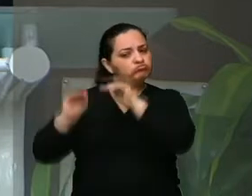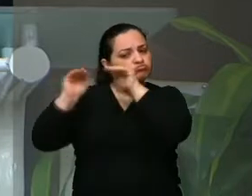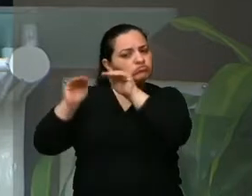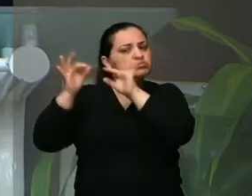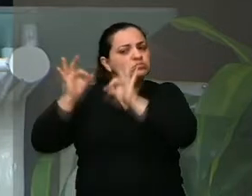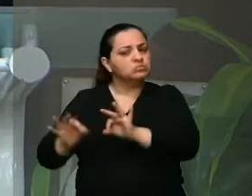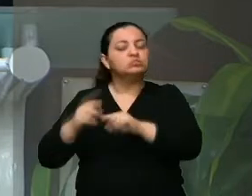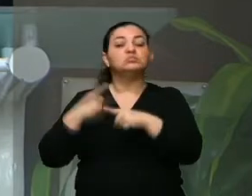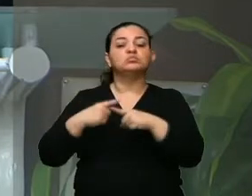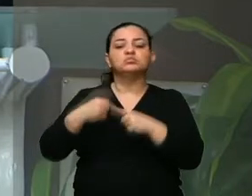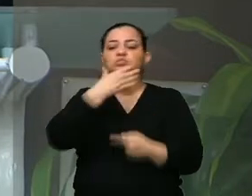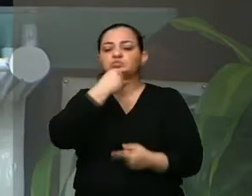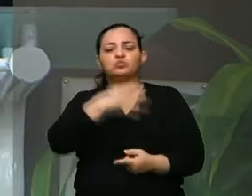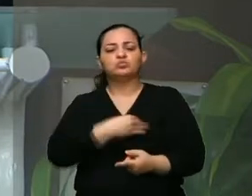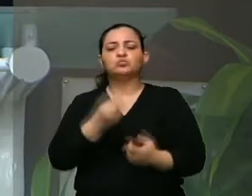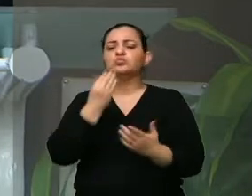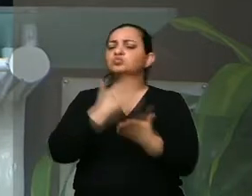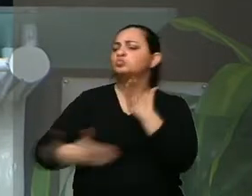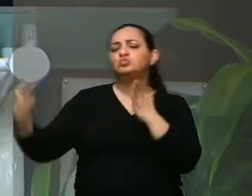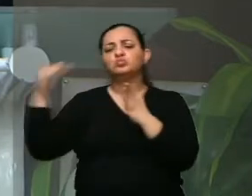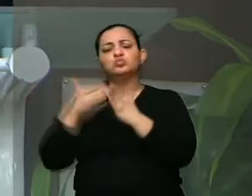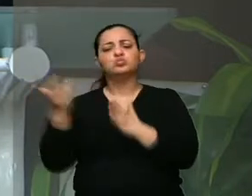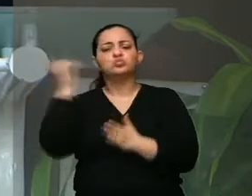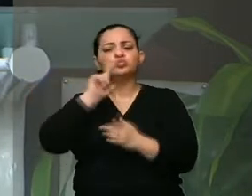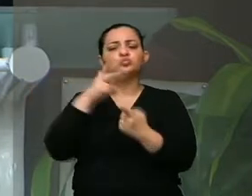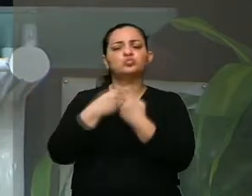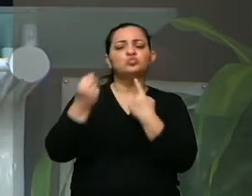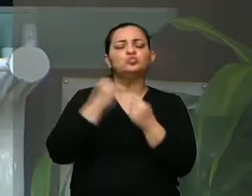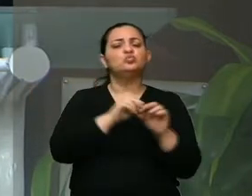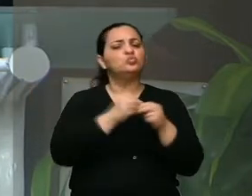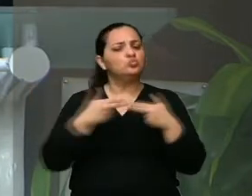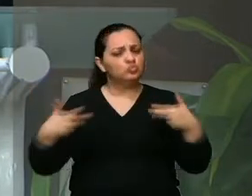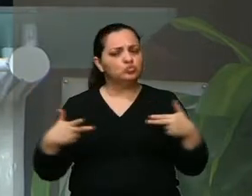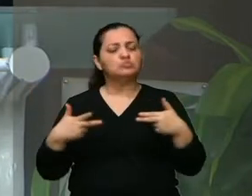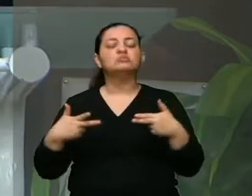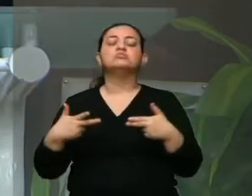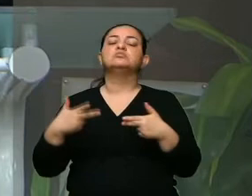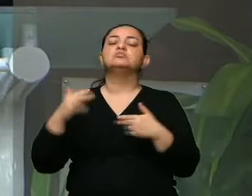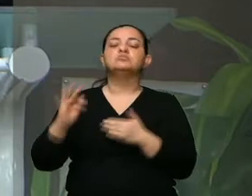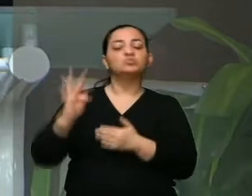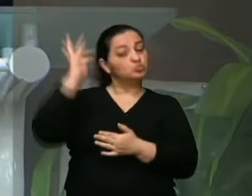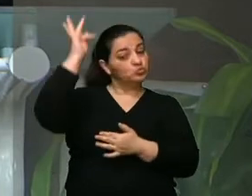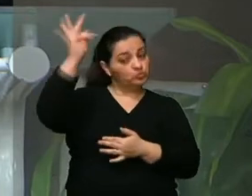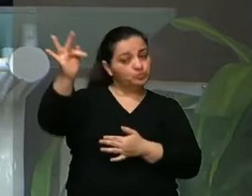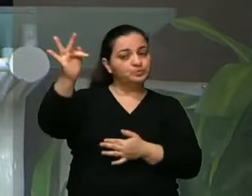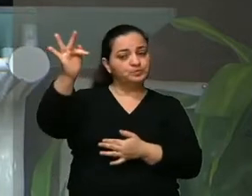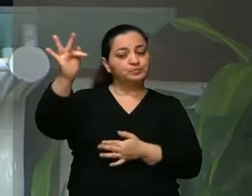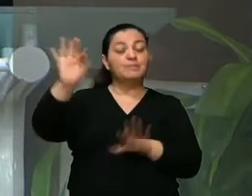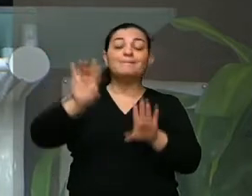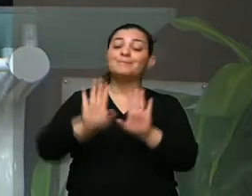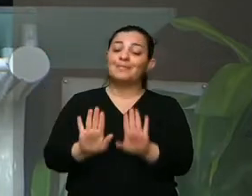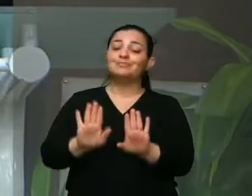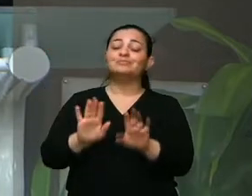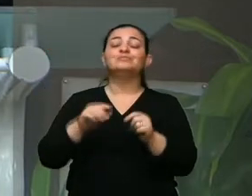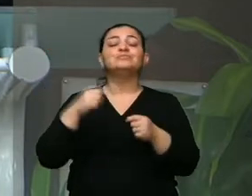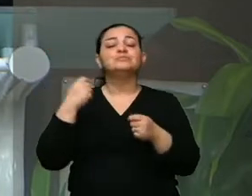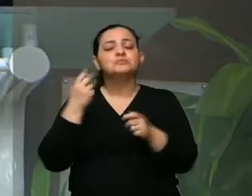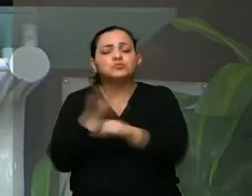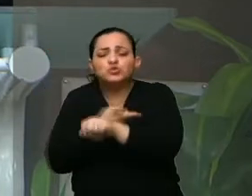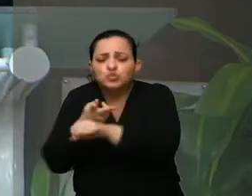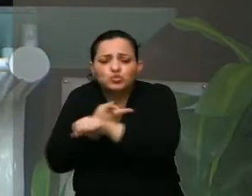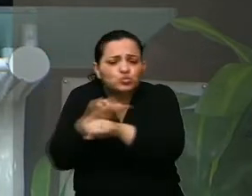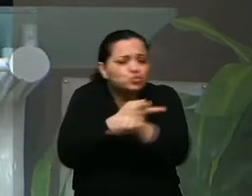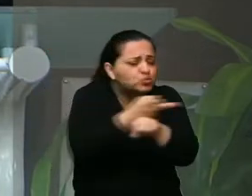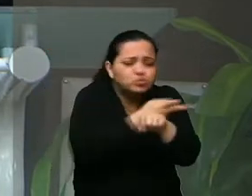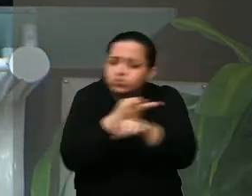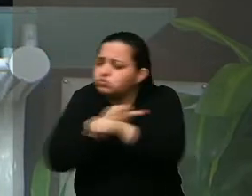filho e daria tudo que ele possuía algum dia mas ele procurava por todos